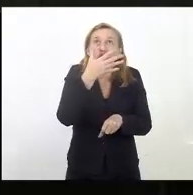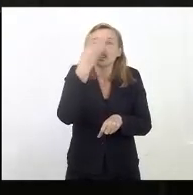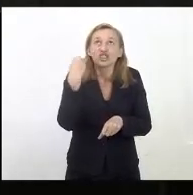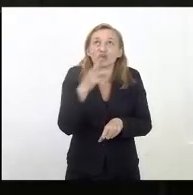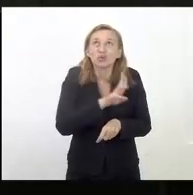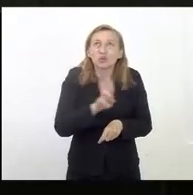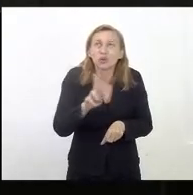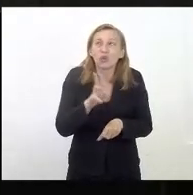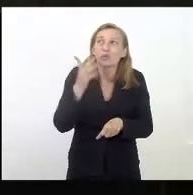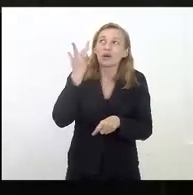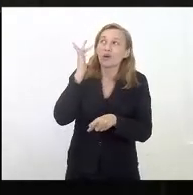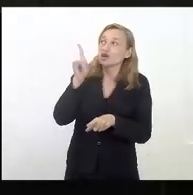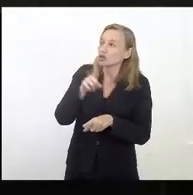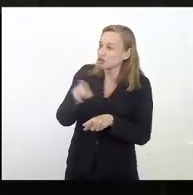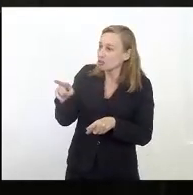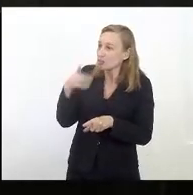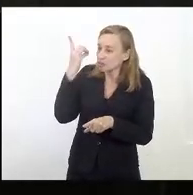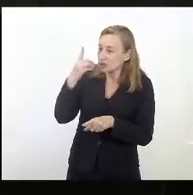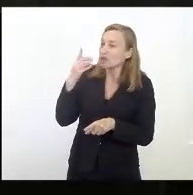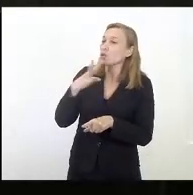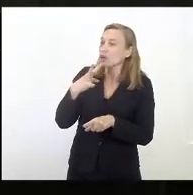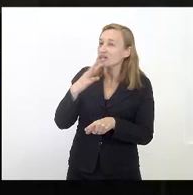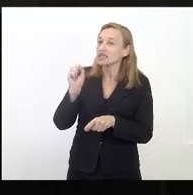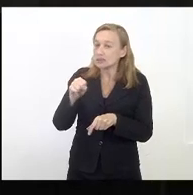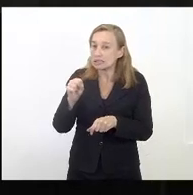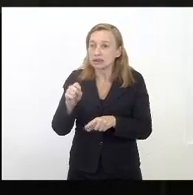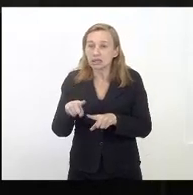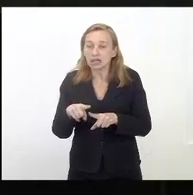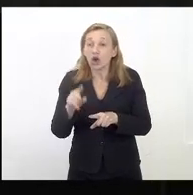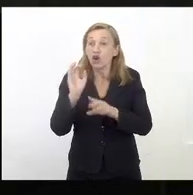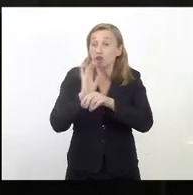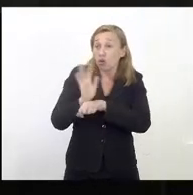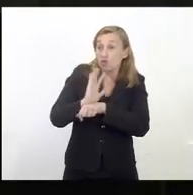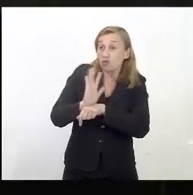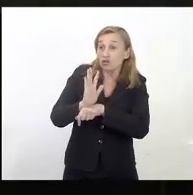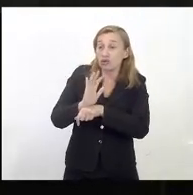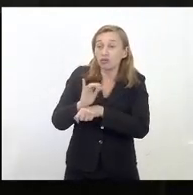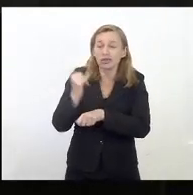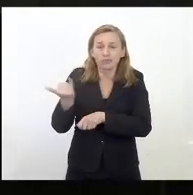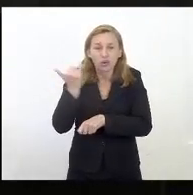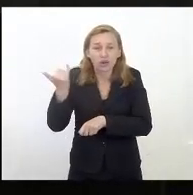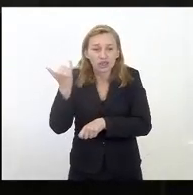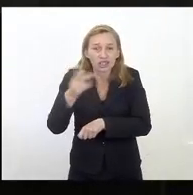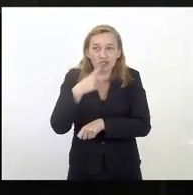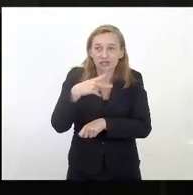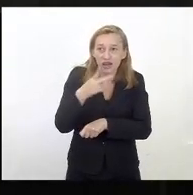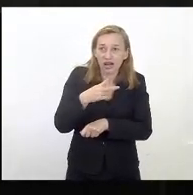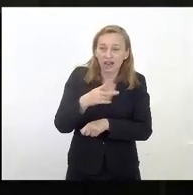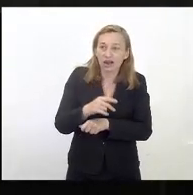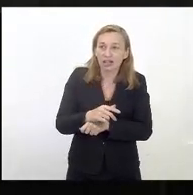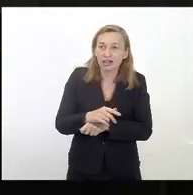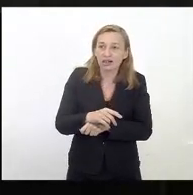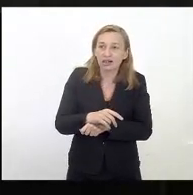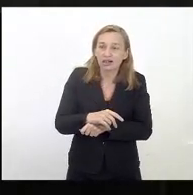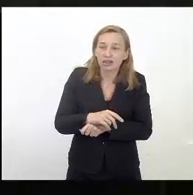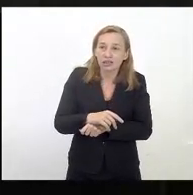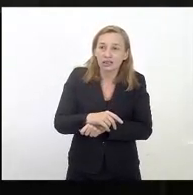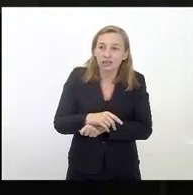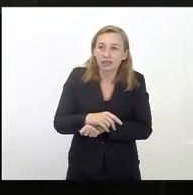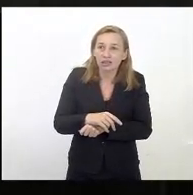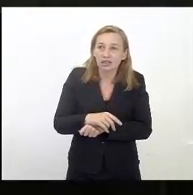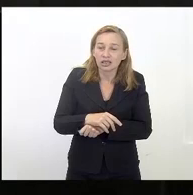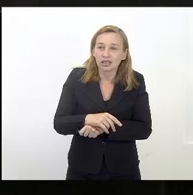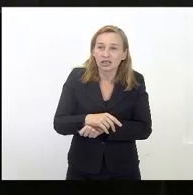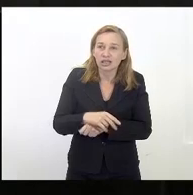os deputados aqui presentes devem conhecer mas tem um filme muito interessante que retrata a situação de dois cientistas